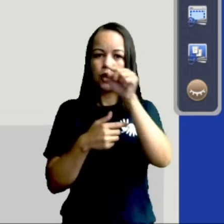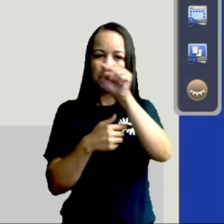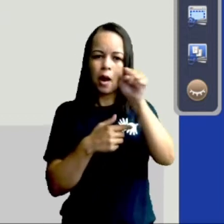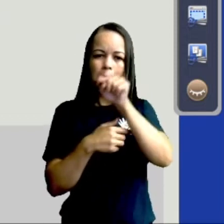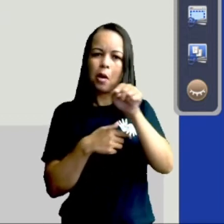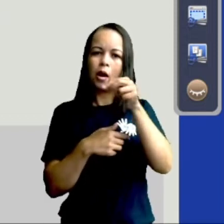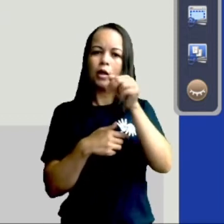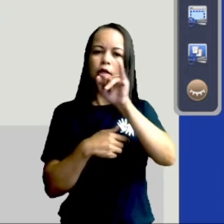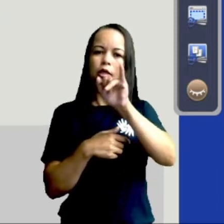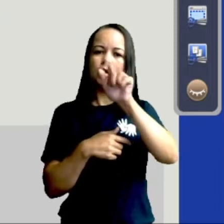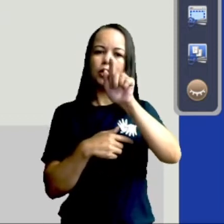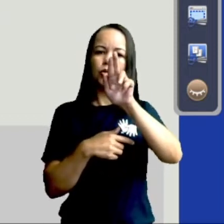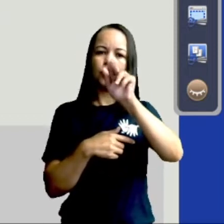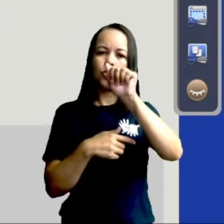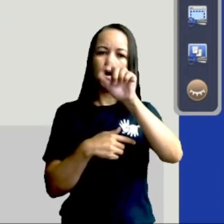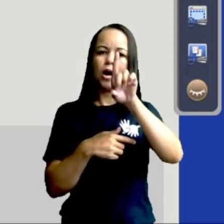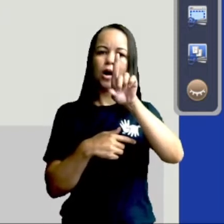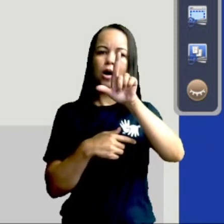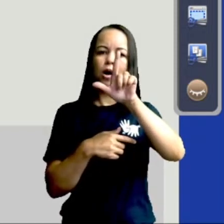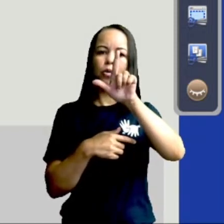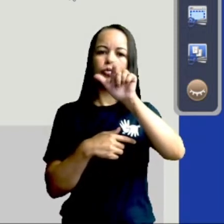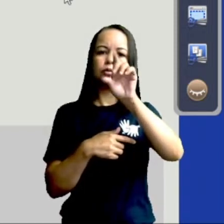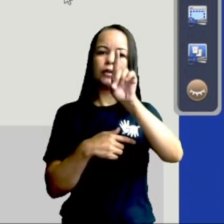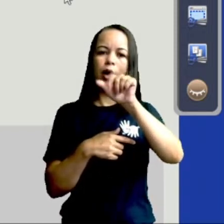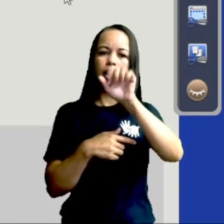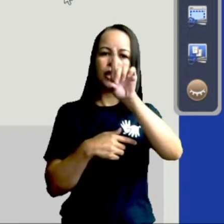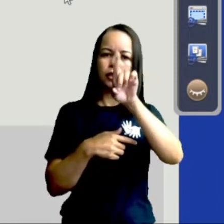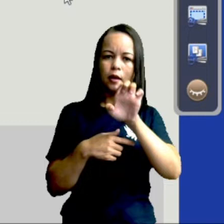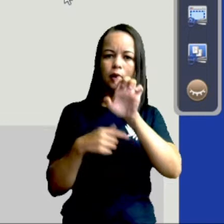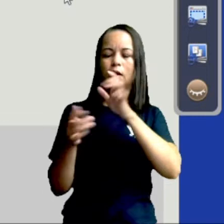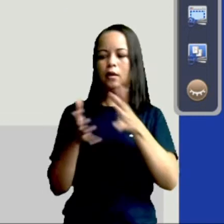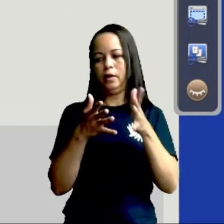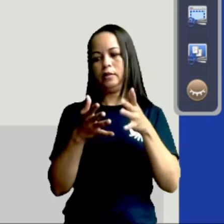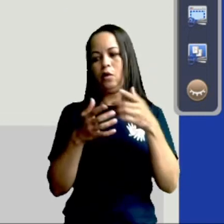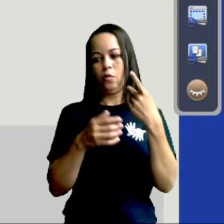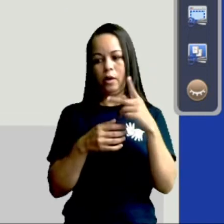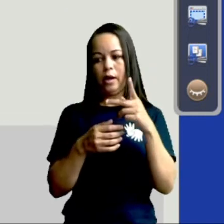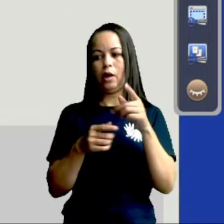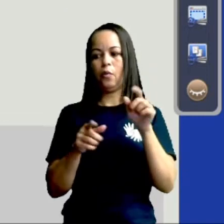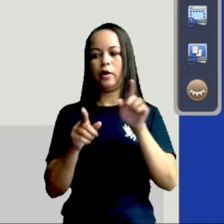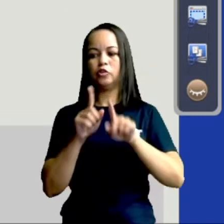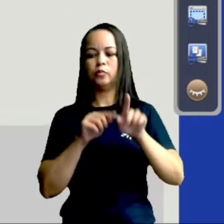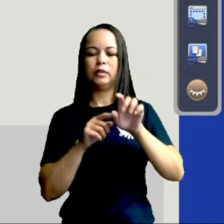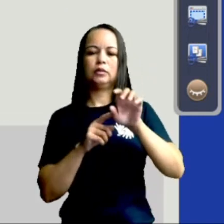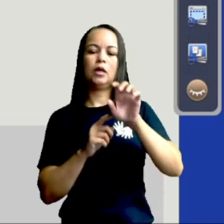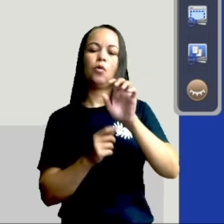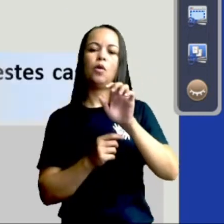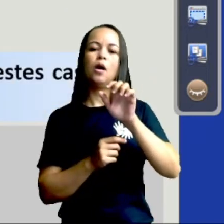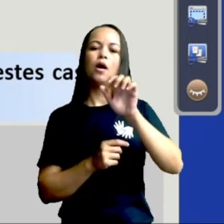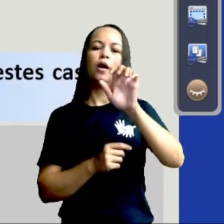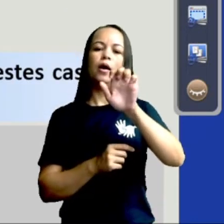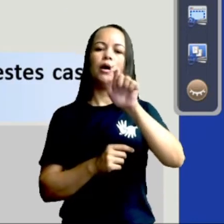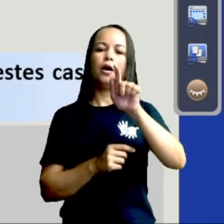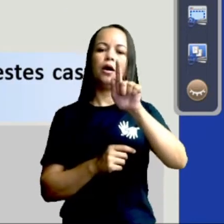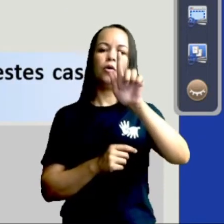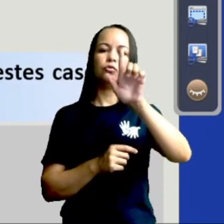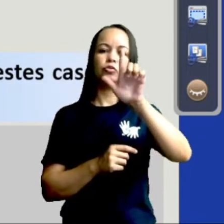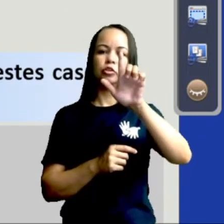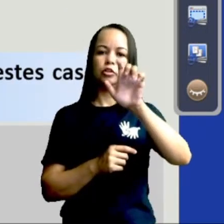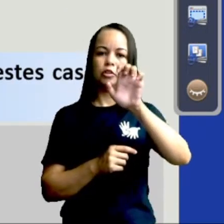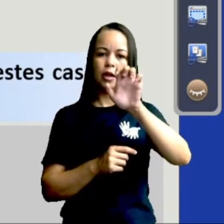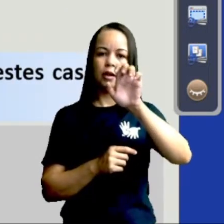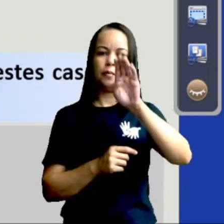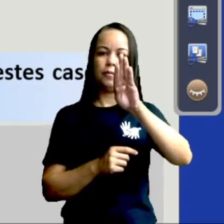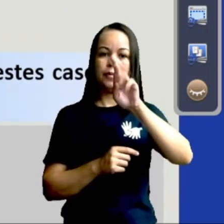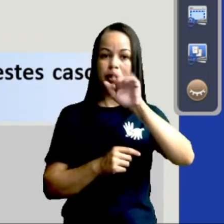aqui é simplesmente uma expressão algébrica, não é uma equação, tá bom? Então, a última não é uma equação. Muito cuidado